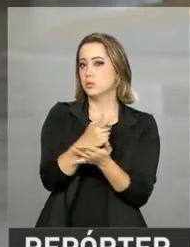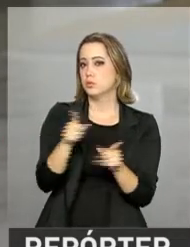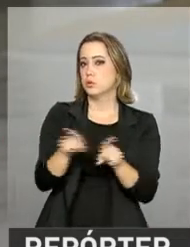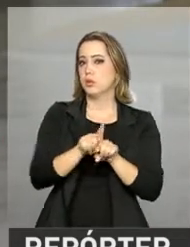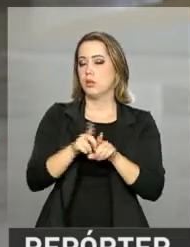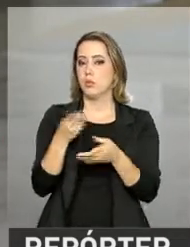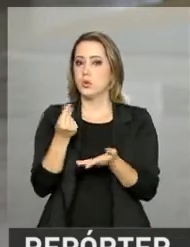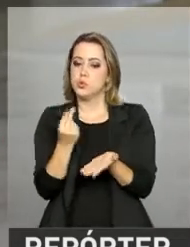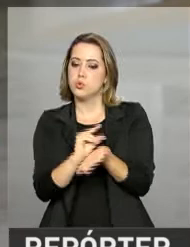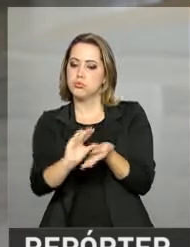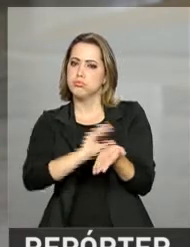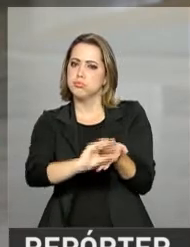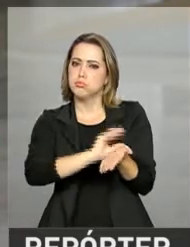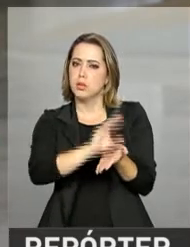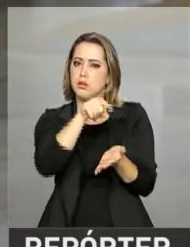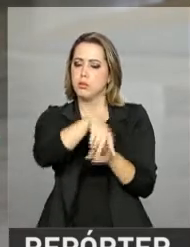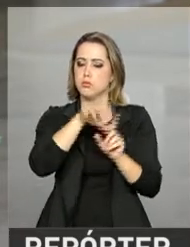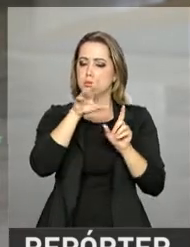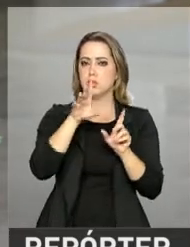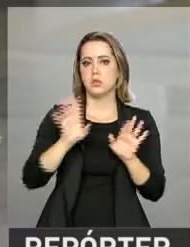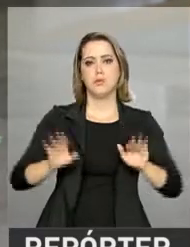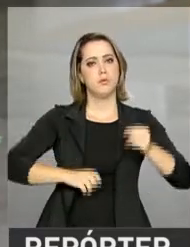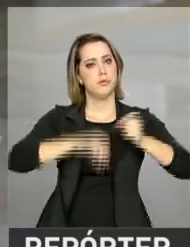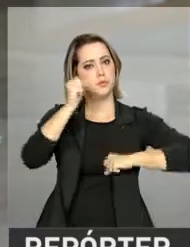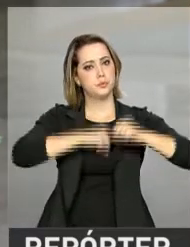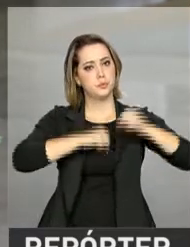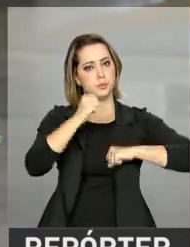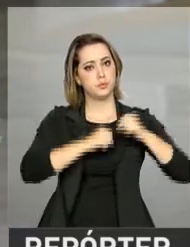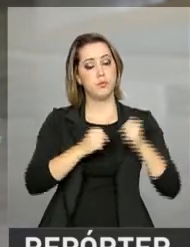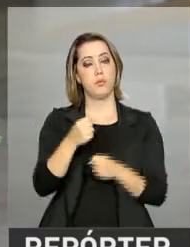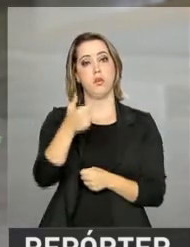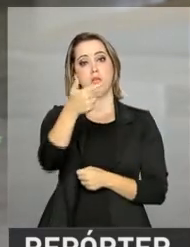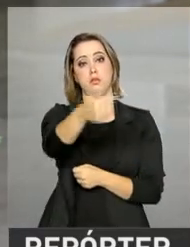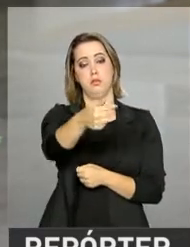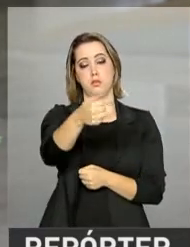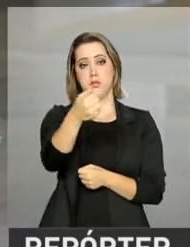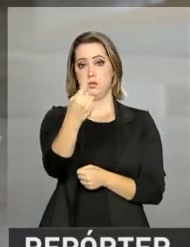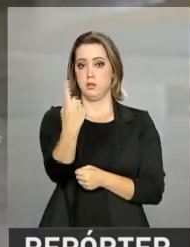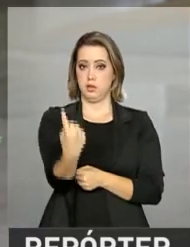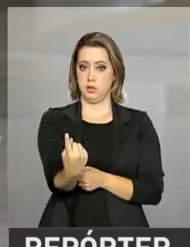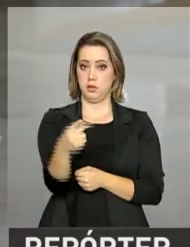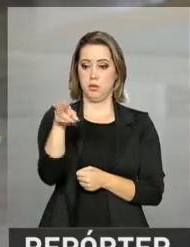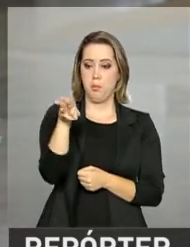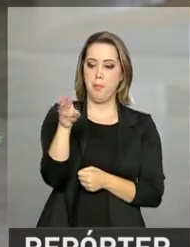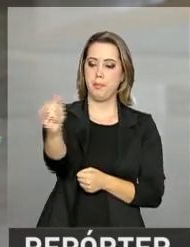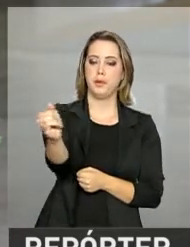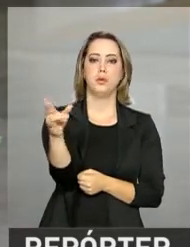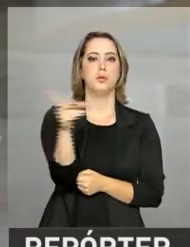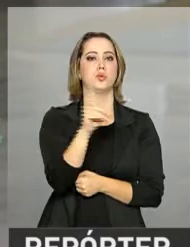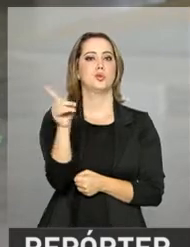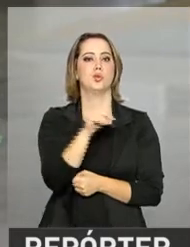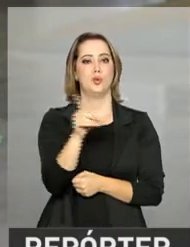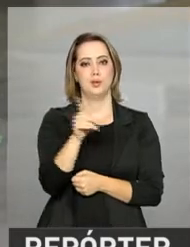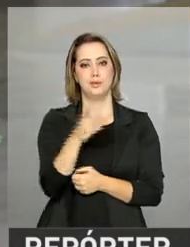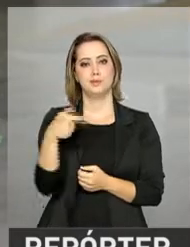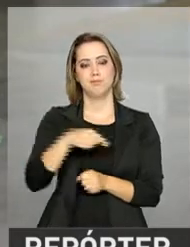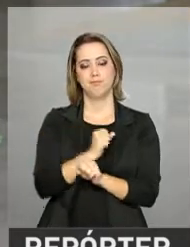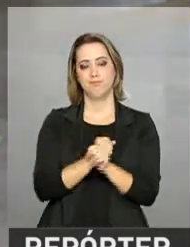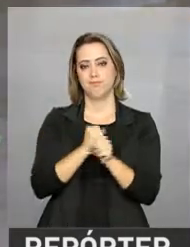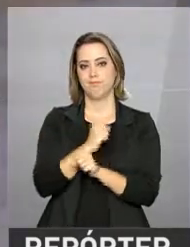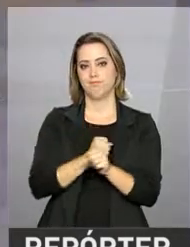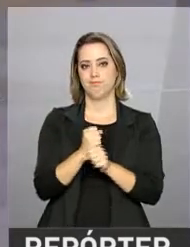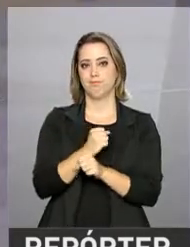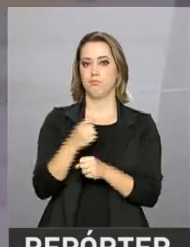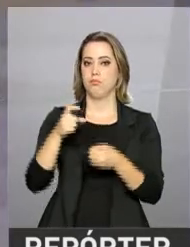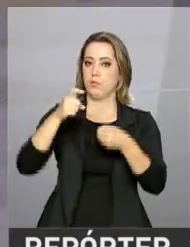directamente para a atividade produtiva de 71 bilhões de dólares em 2000 17 eu voto com você